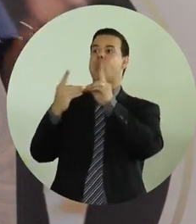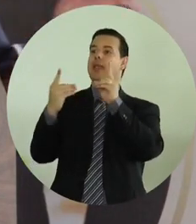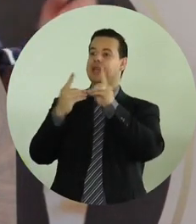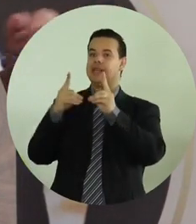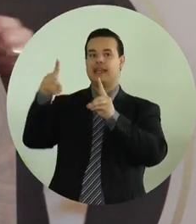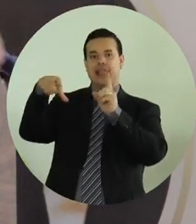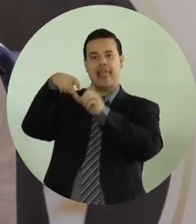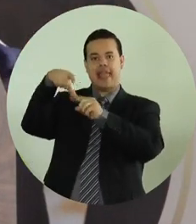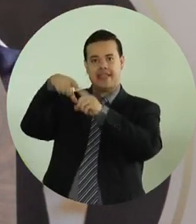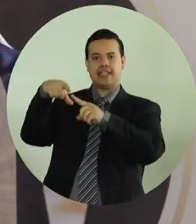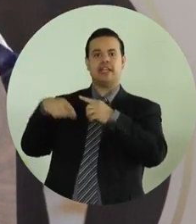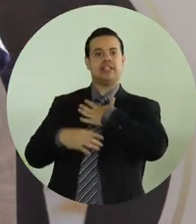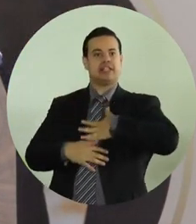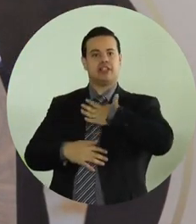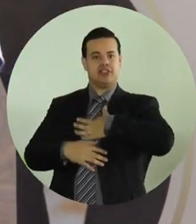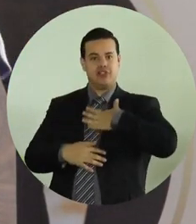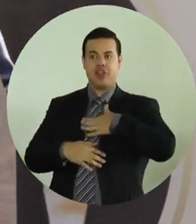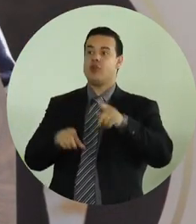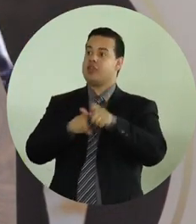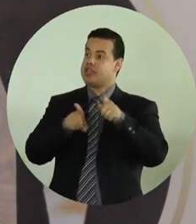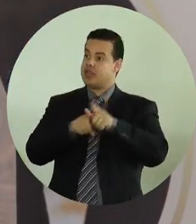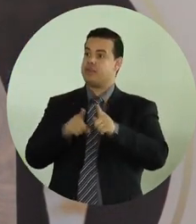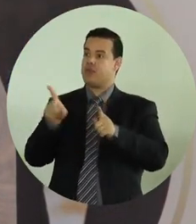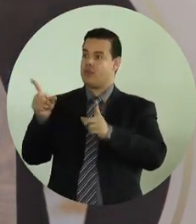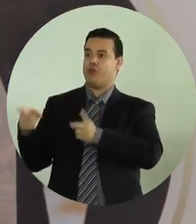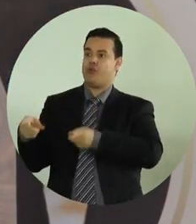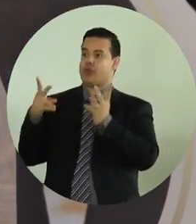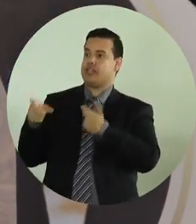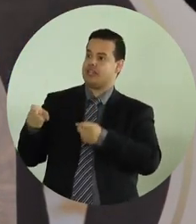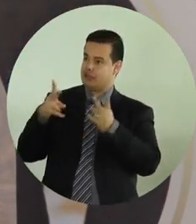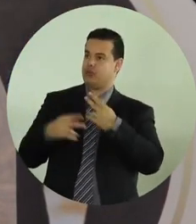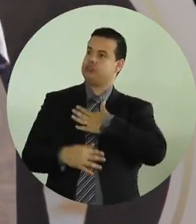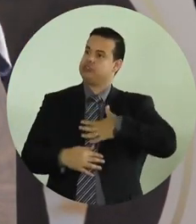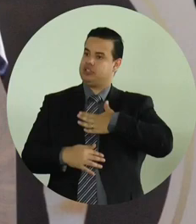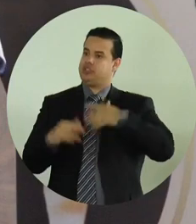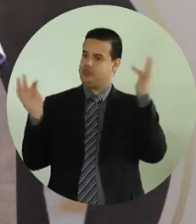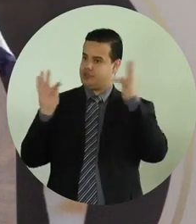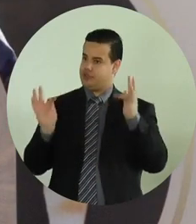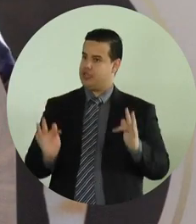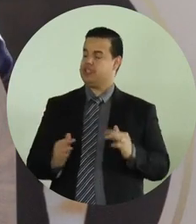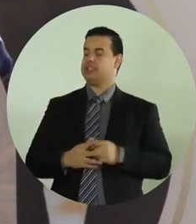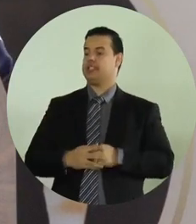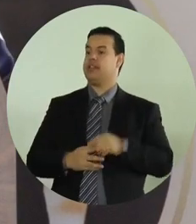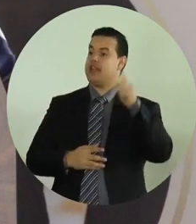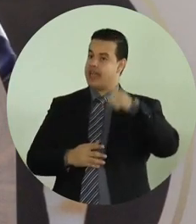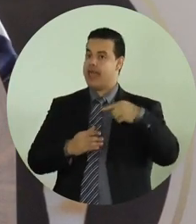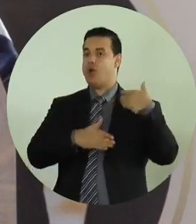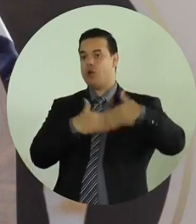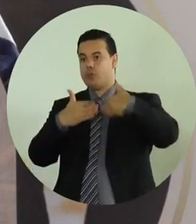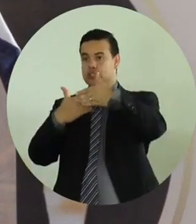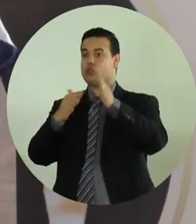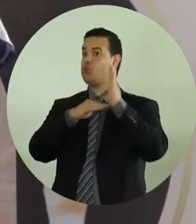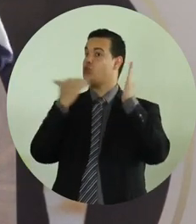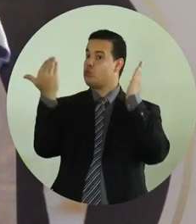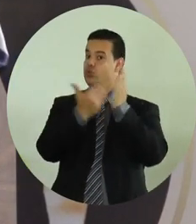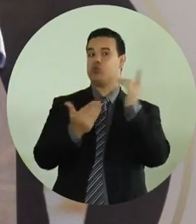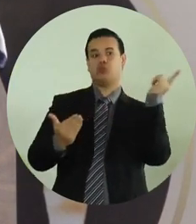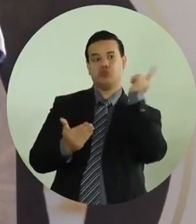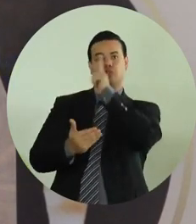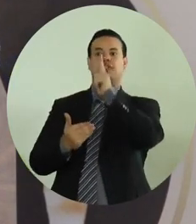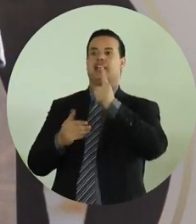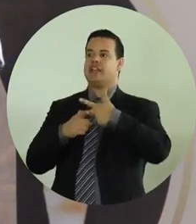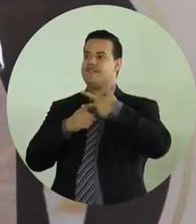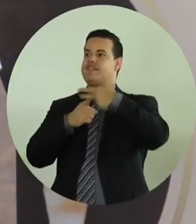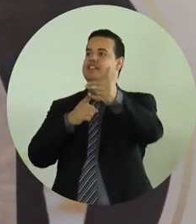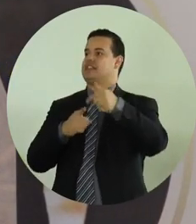com o resultado com os nossos fornecedores. Efetivamente, esse é o processo onde todo mundo sai ganhando, no Brasil